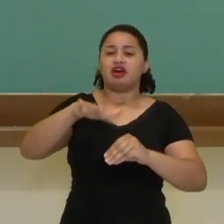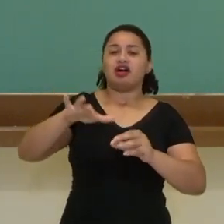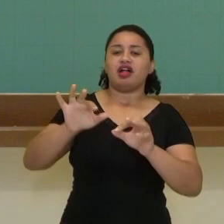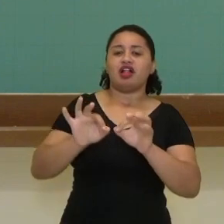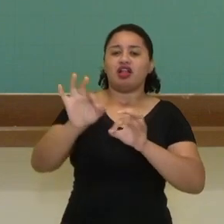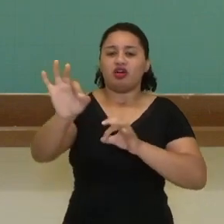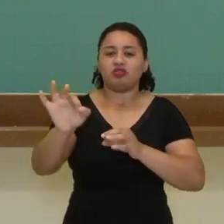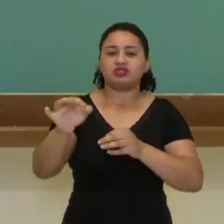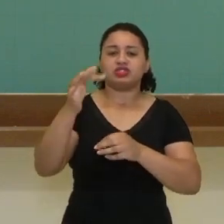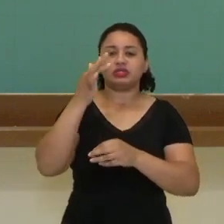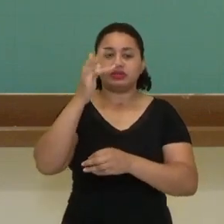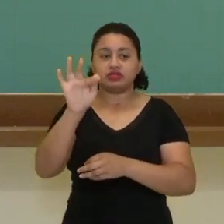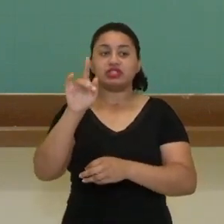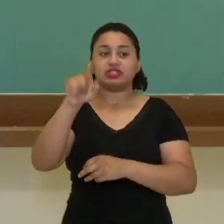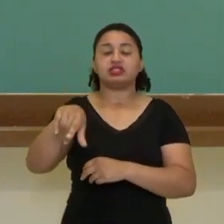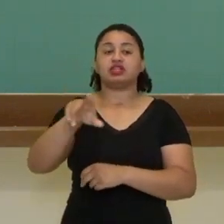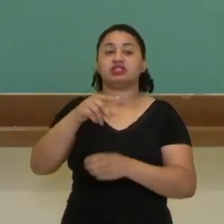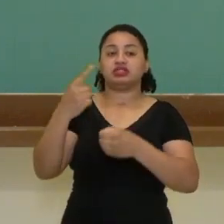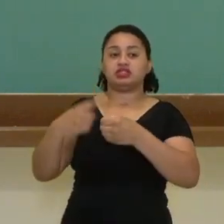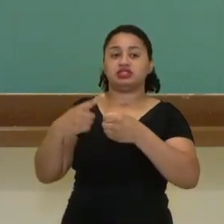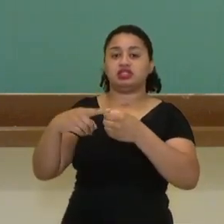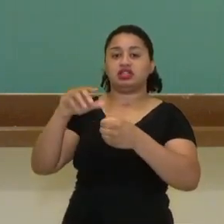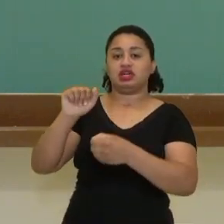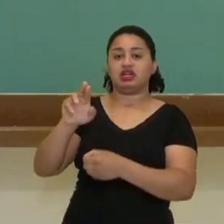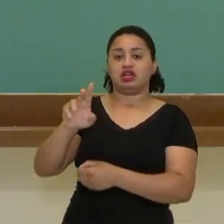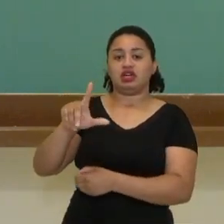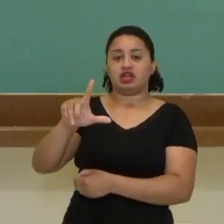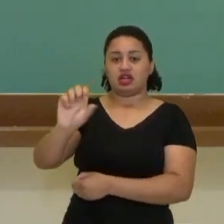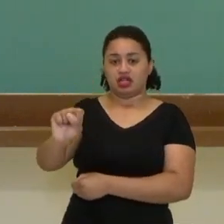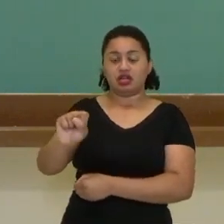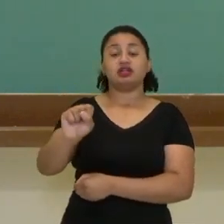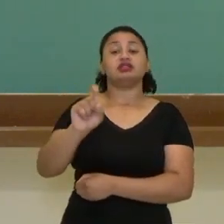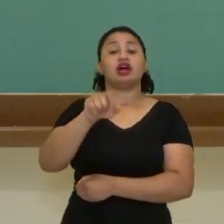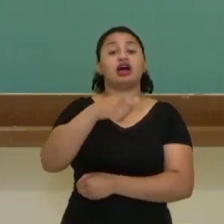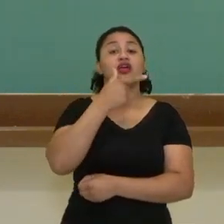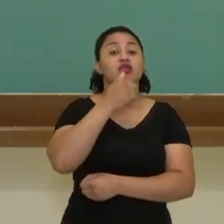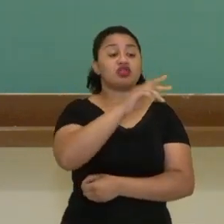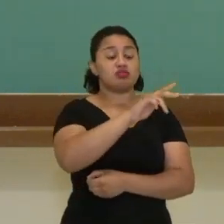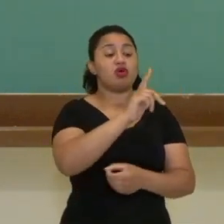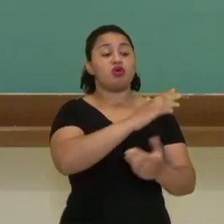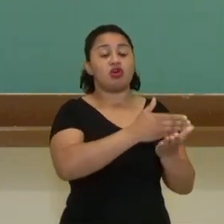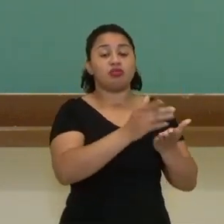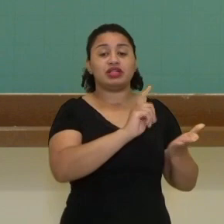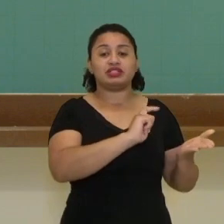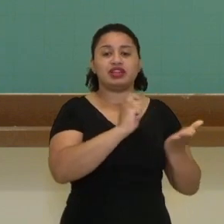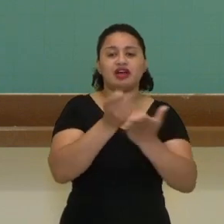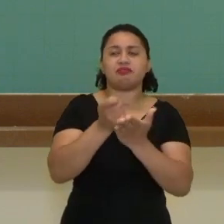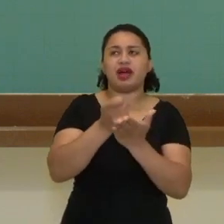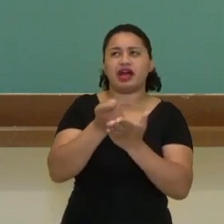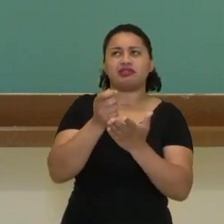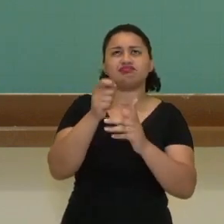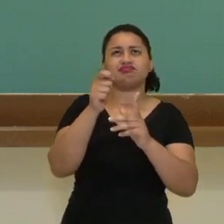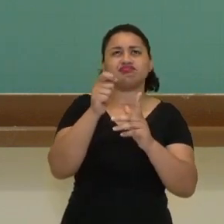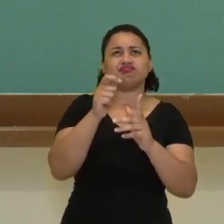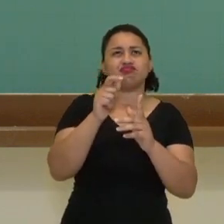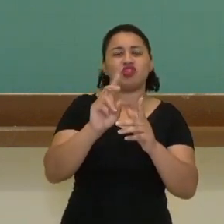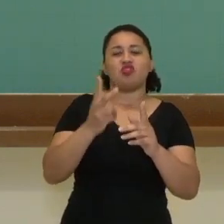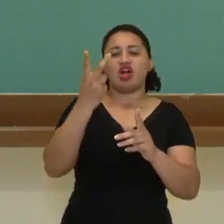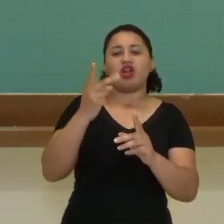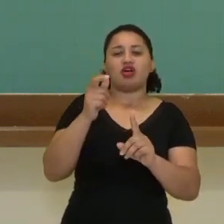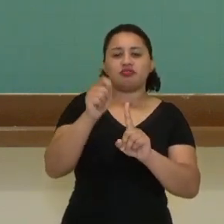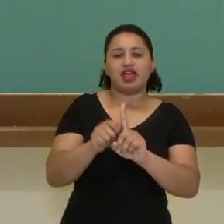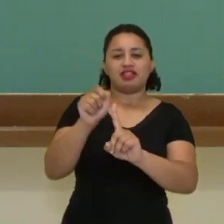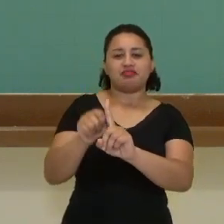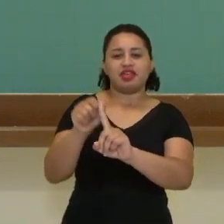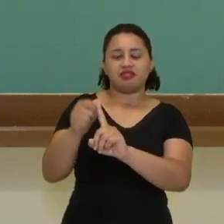ali novamente tem a figura do Theo, como eu falei para vocês. Ele começa a pagar uma mensalidade uma mesada para o irmão mais